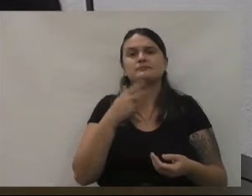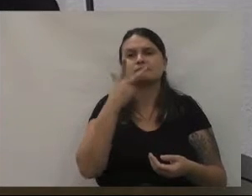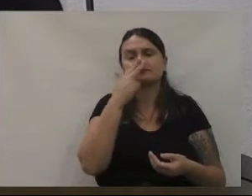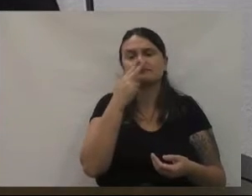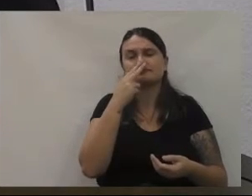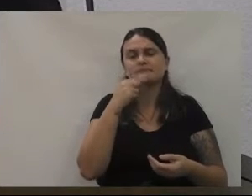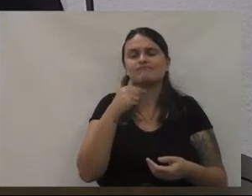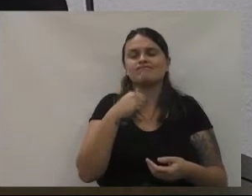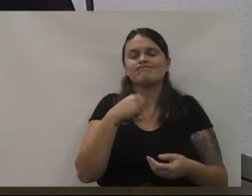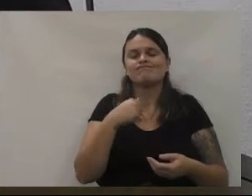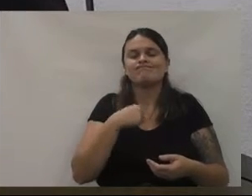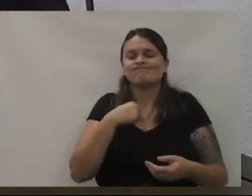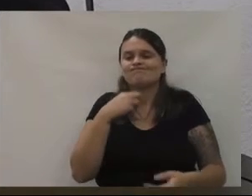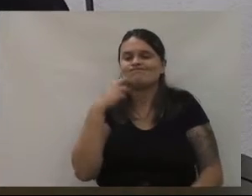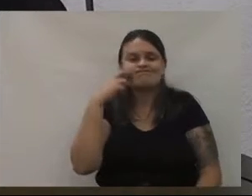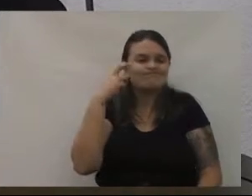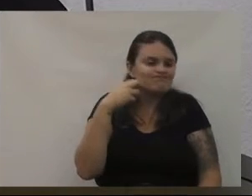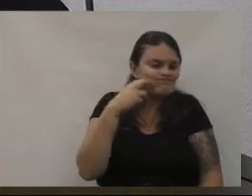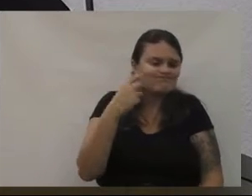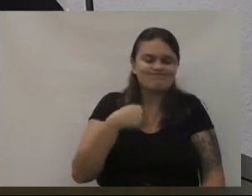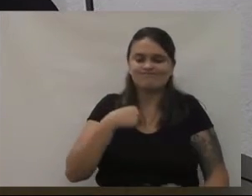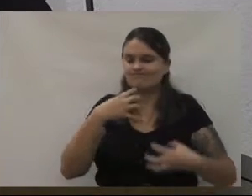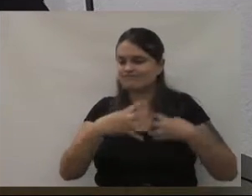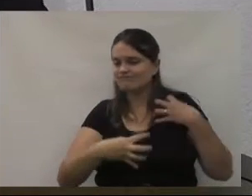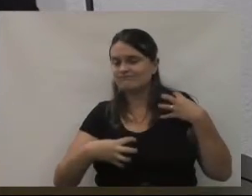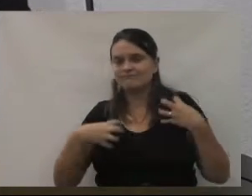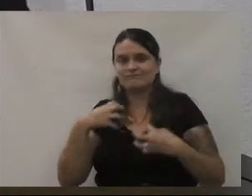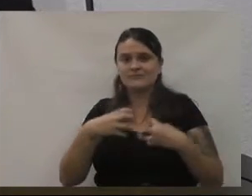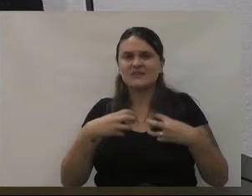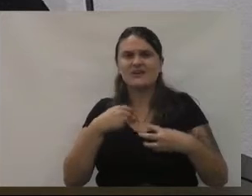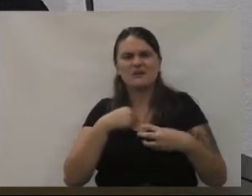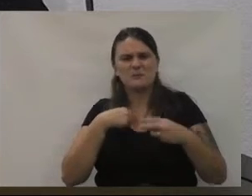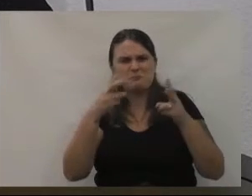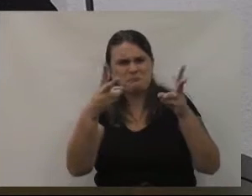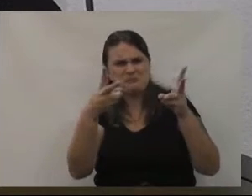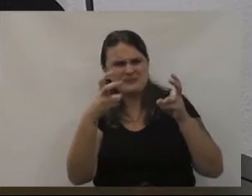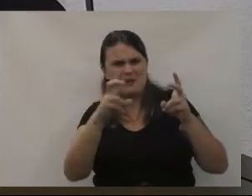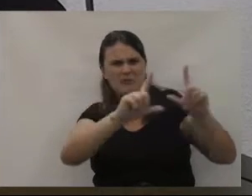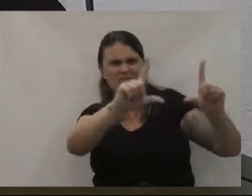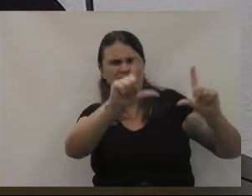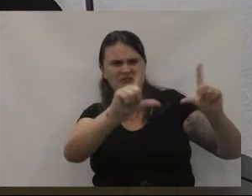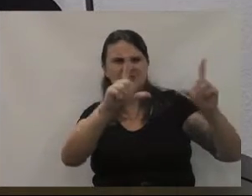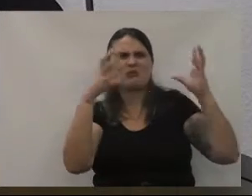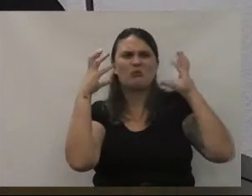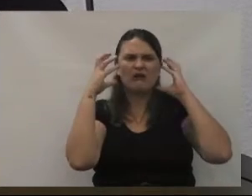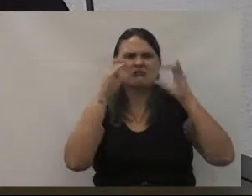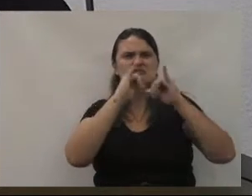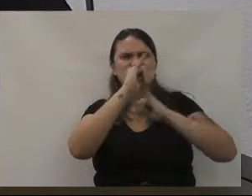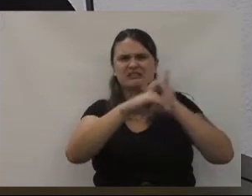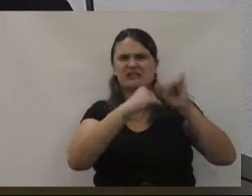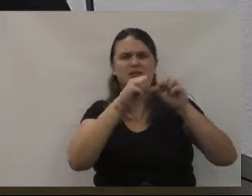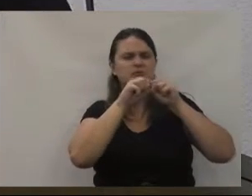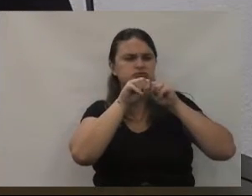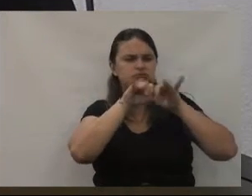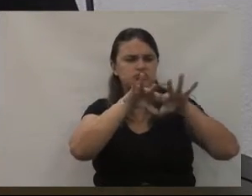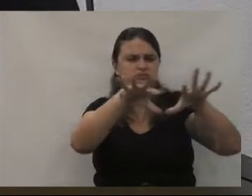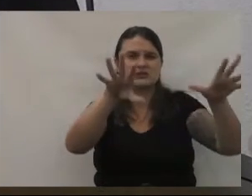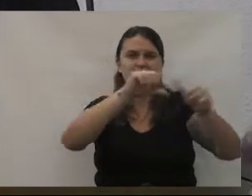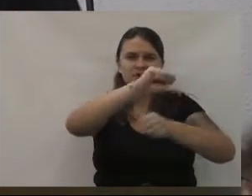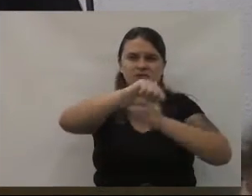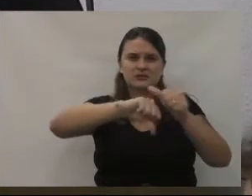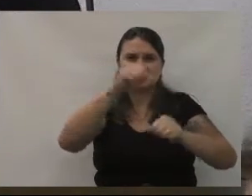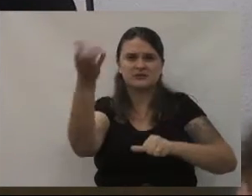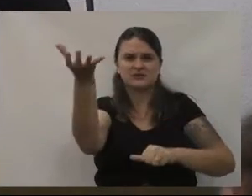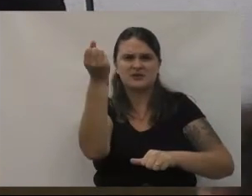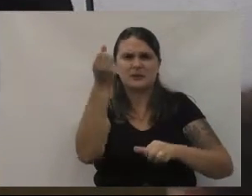assim me deixa muito constrangido e revoltado até, quando vejo a mídia falando em reforma da Previdência e a primeira coisa que